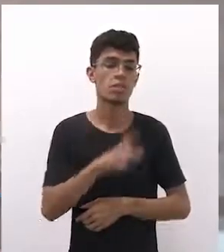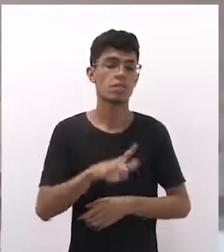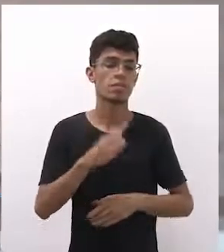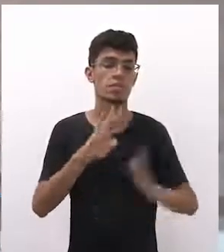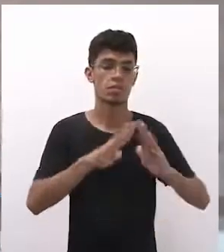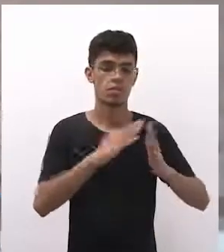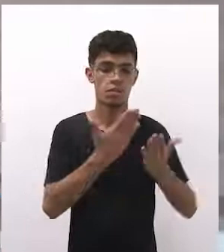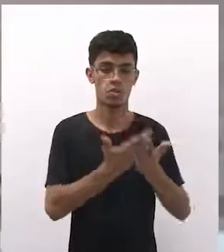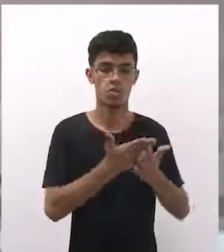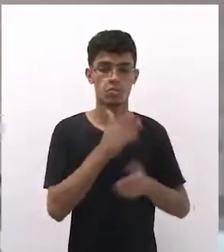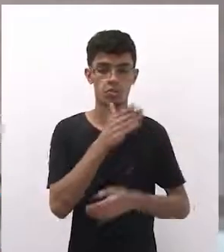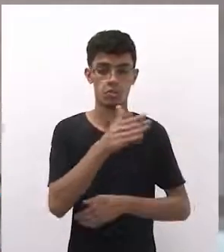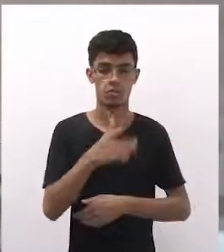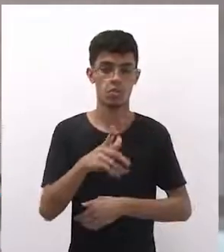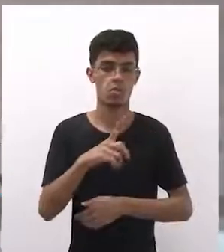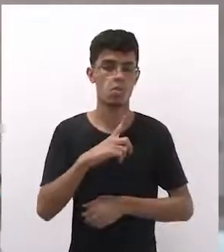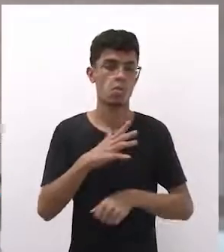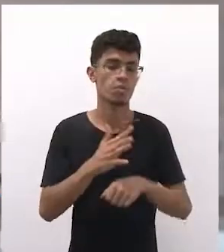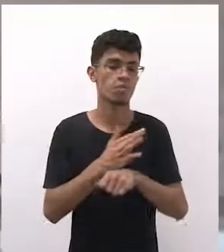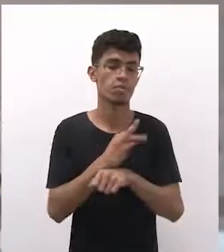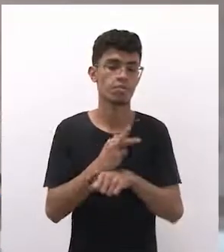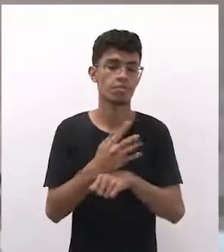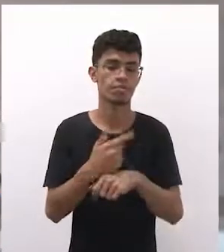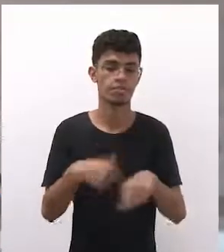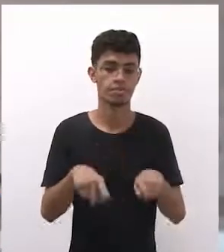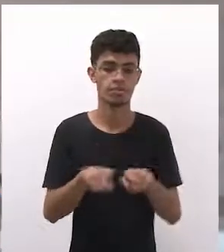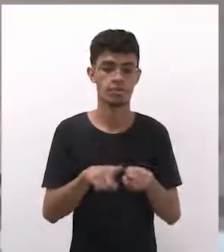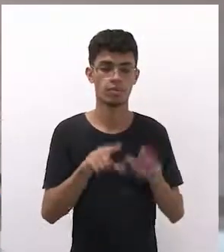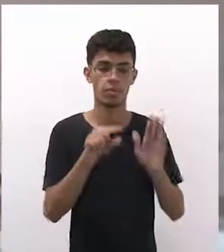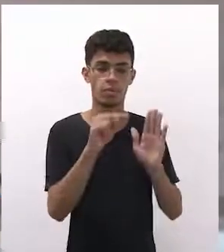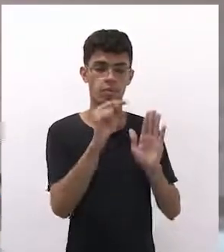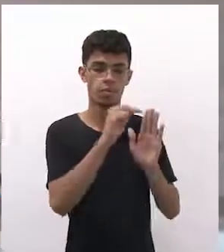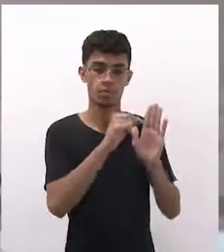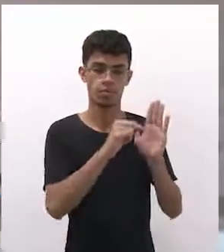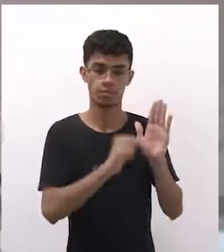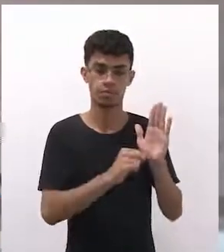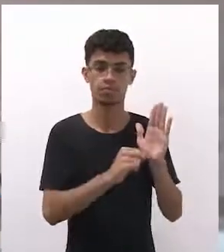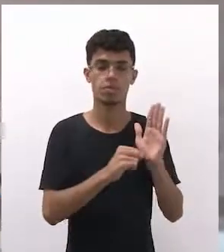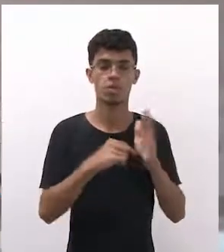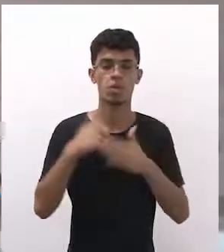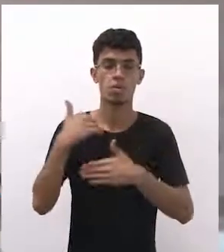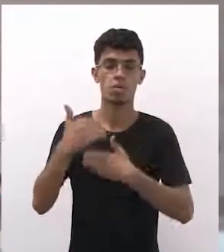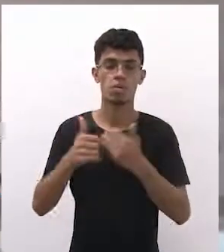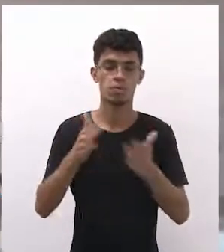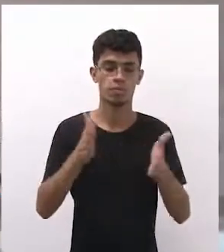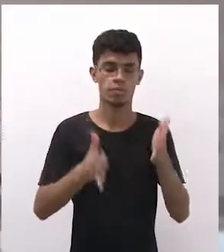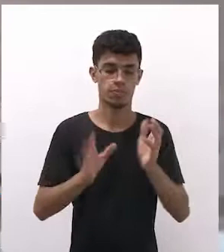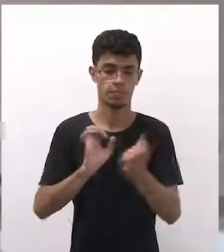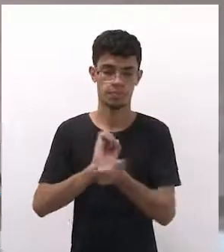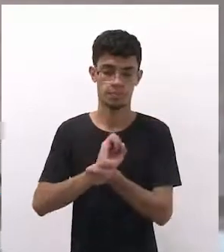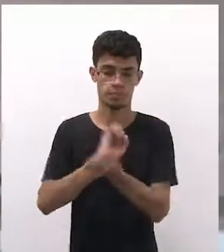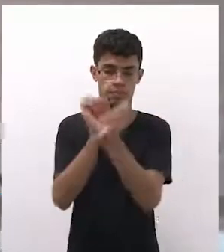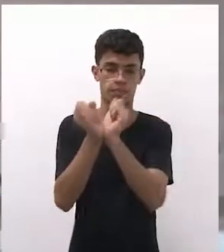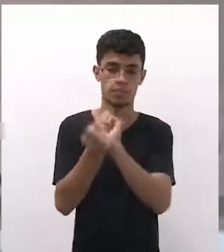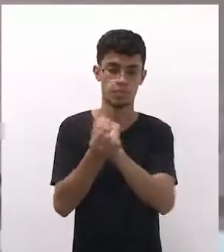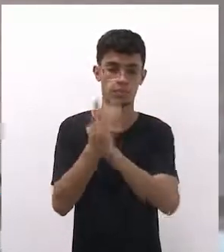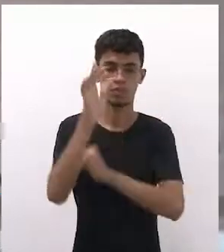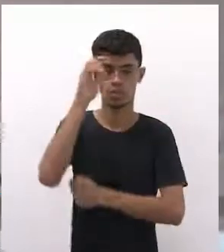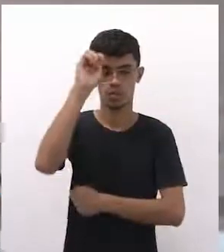enfim, são muitos pontos que remontam muito aos tempos da escravidão, assim, é muito